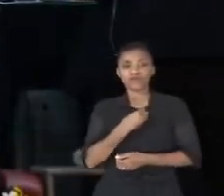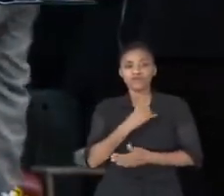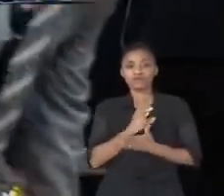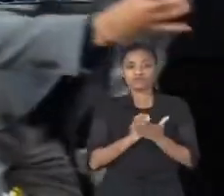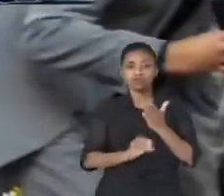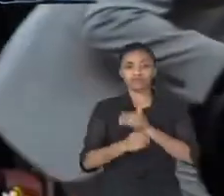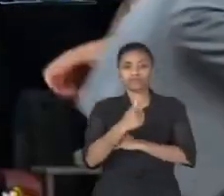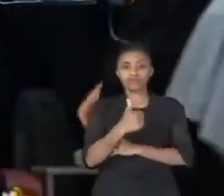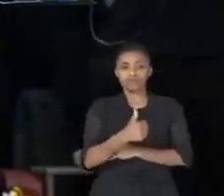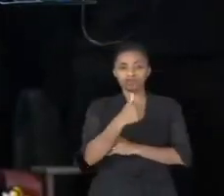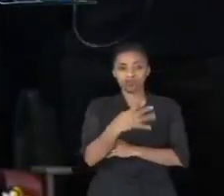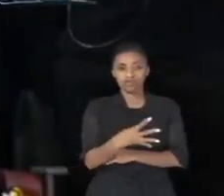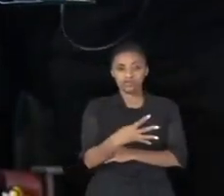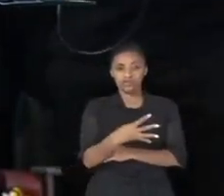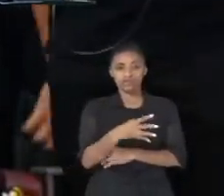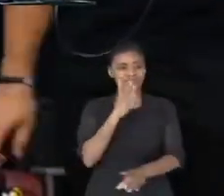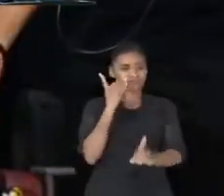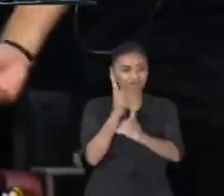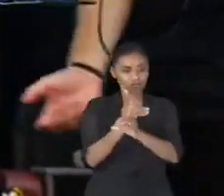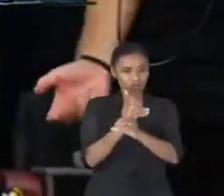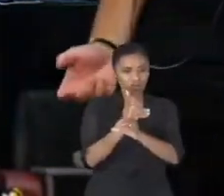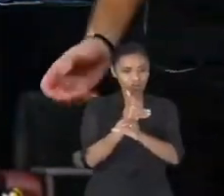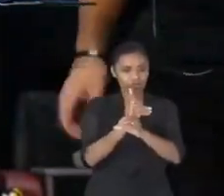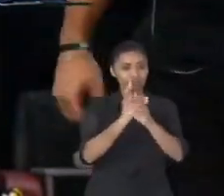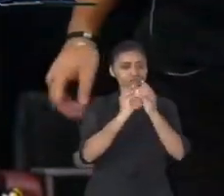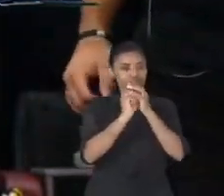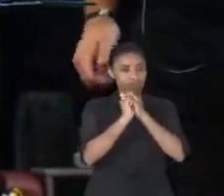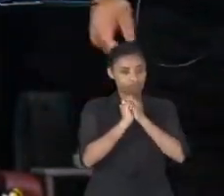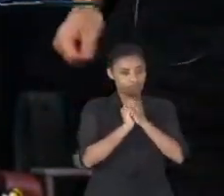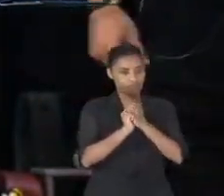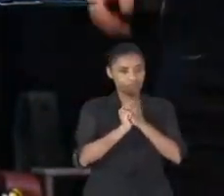14. Quem encontrou, diga amém.